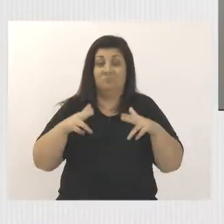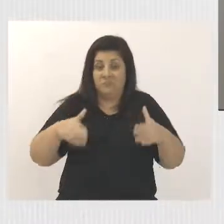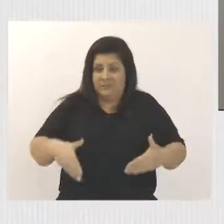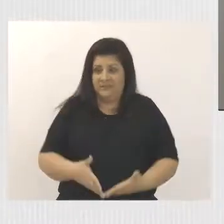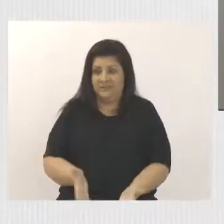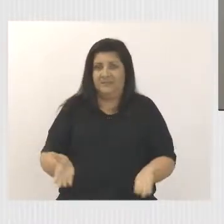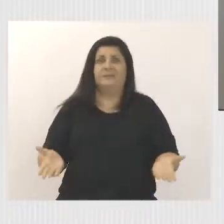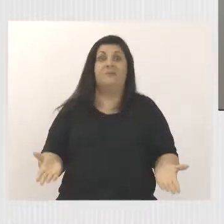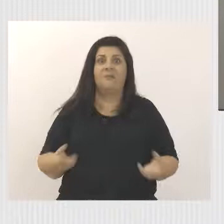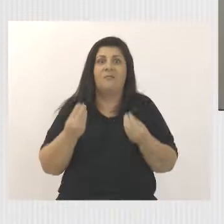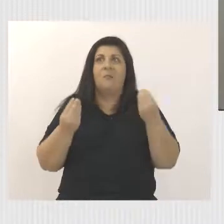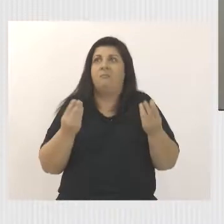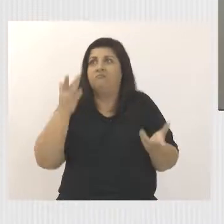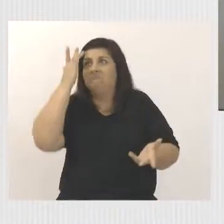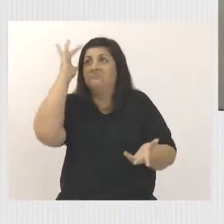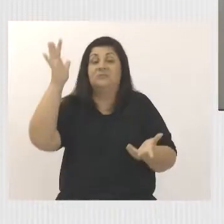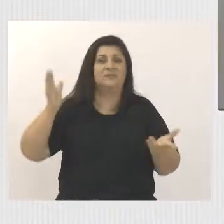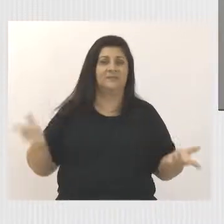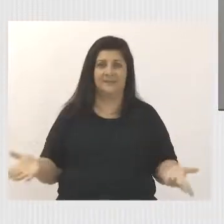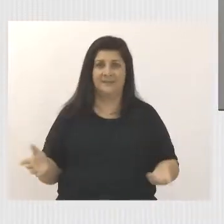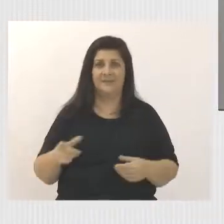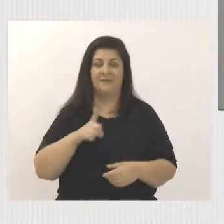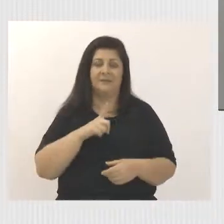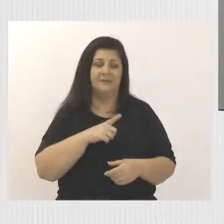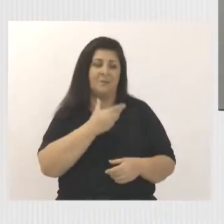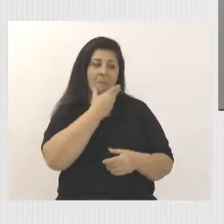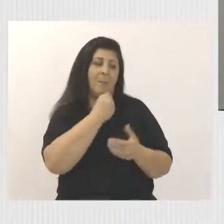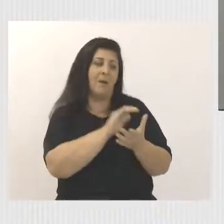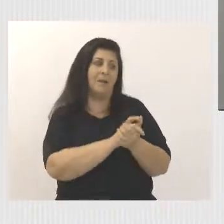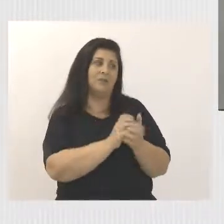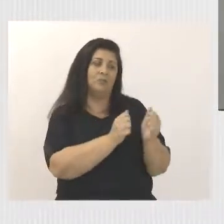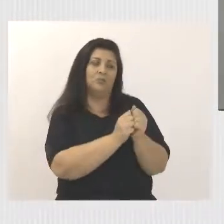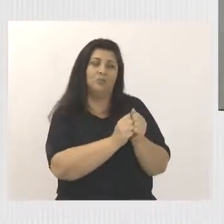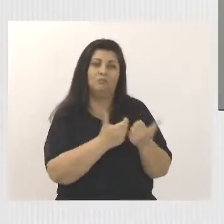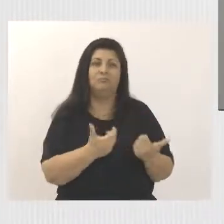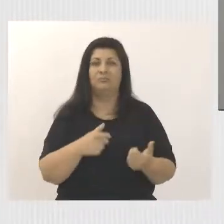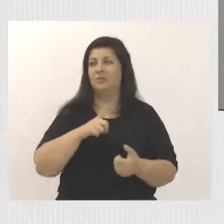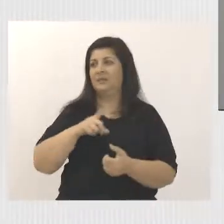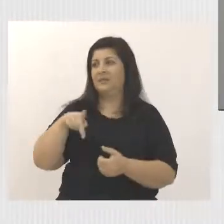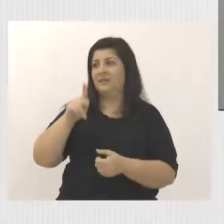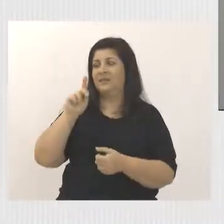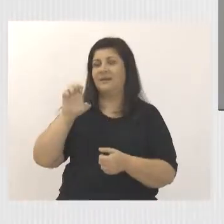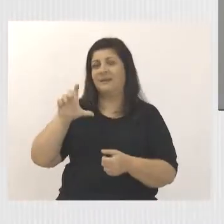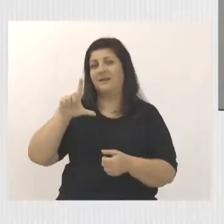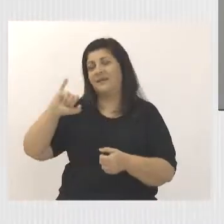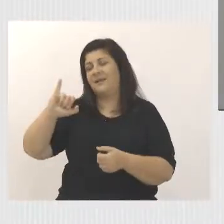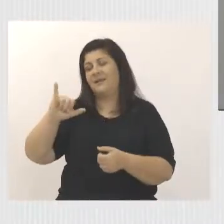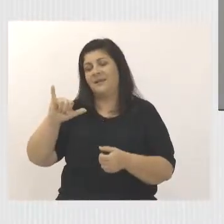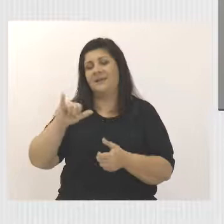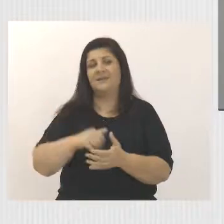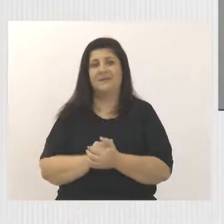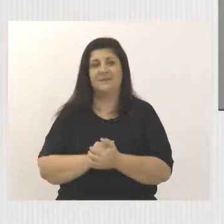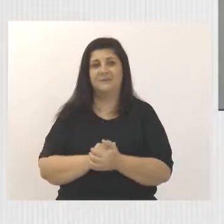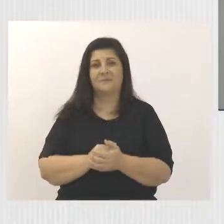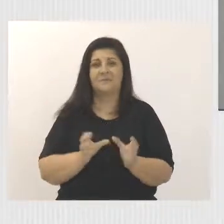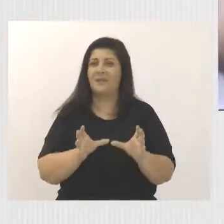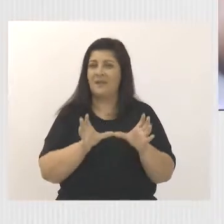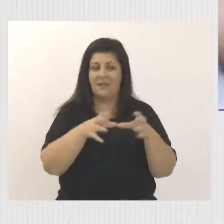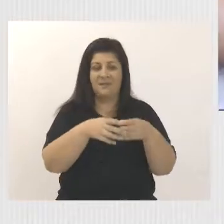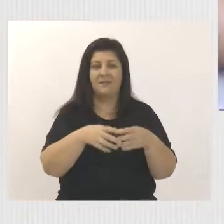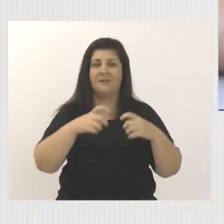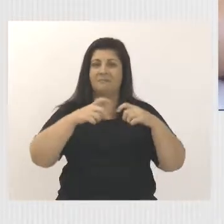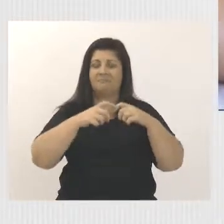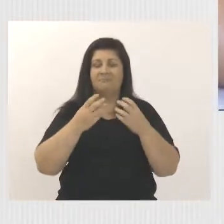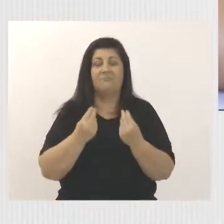sabia como que era. Mas ter o meu marido do meu lado me apoiando, ter a Kelly, foi maravilhoso. A equipe médica que me atendeu foi